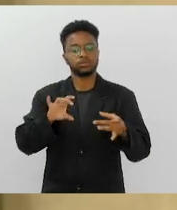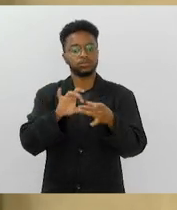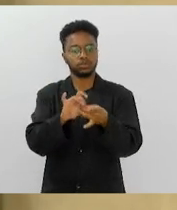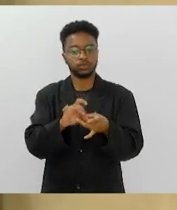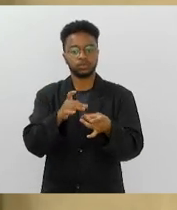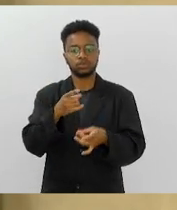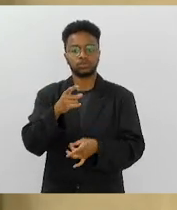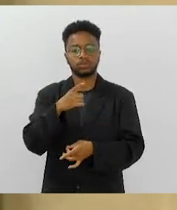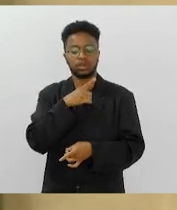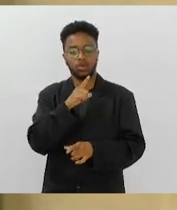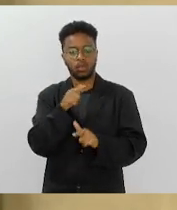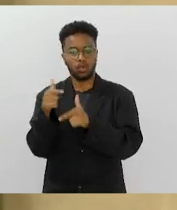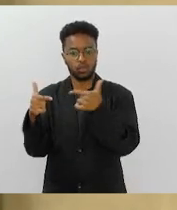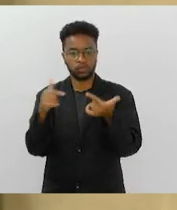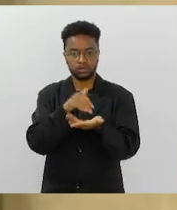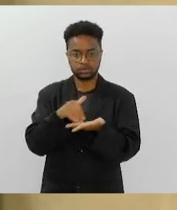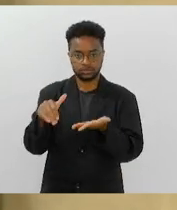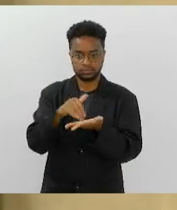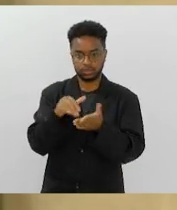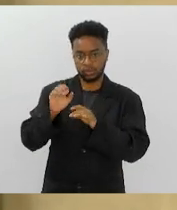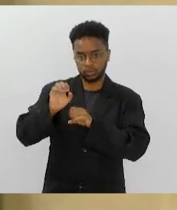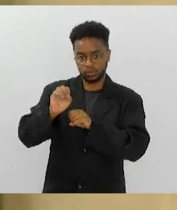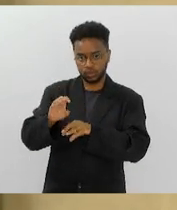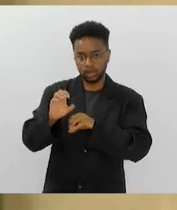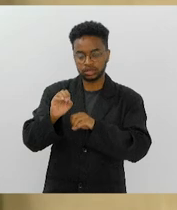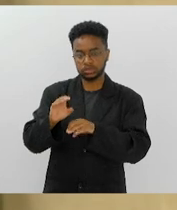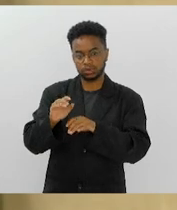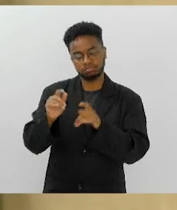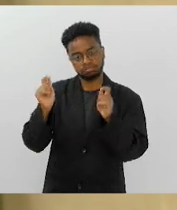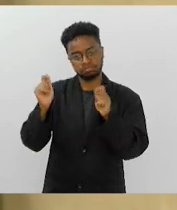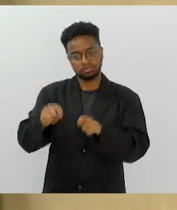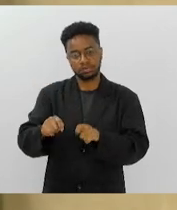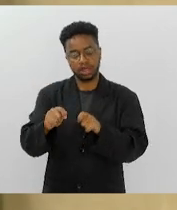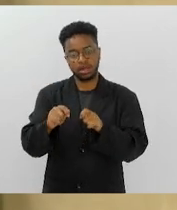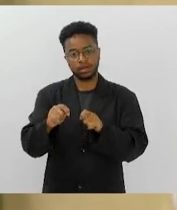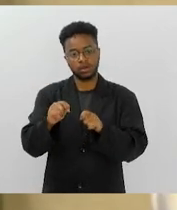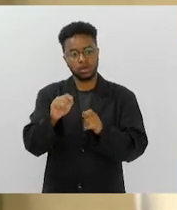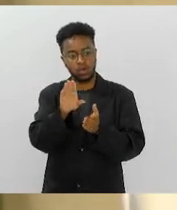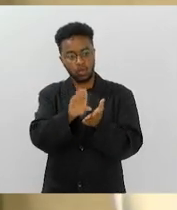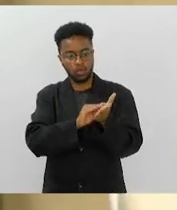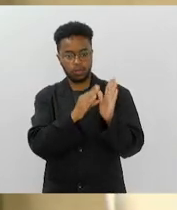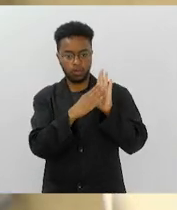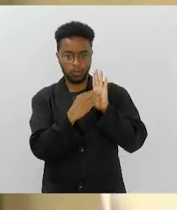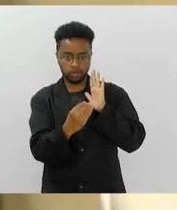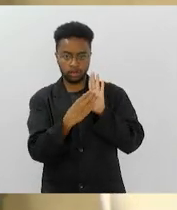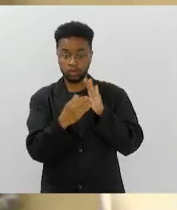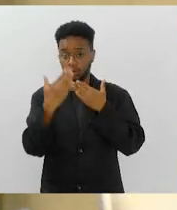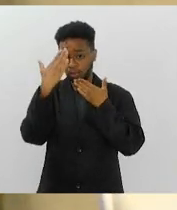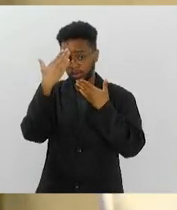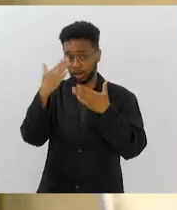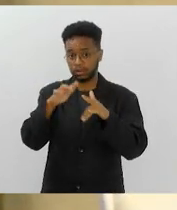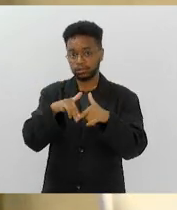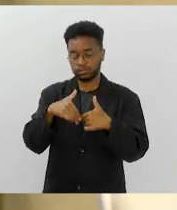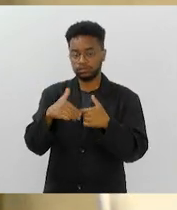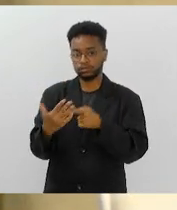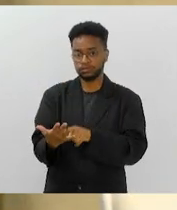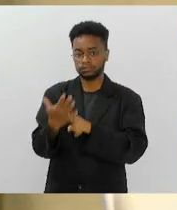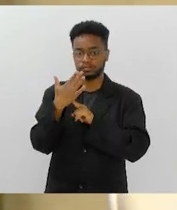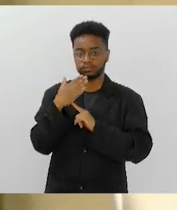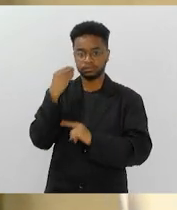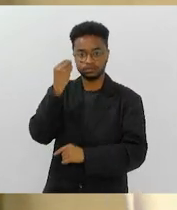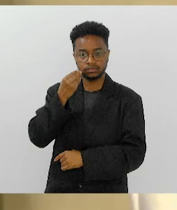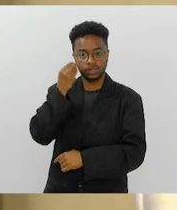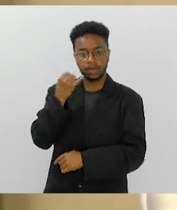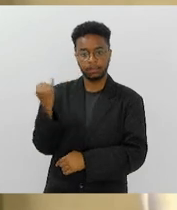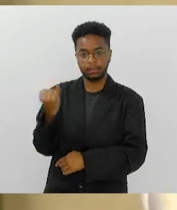as outras secretarias de educação podem se inspirar. Muito obrigado por essa experiência tão